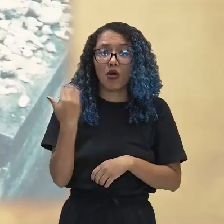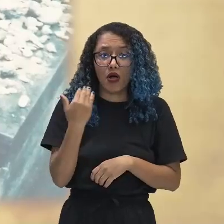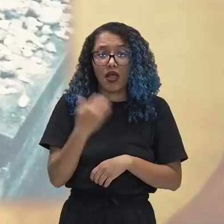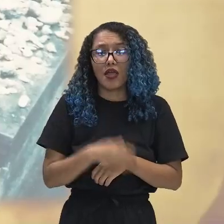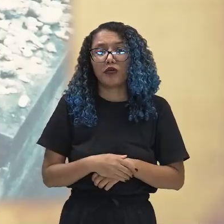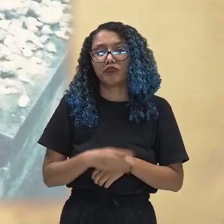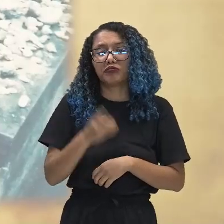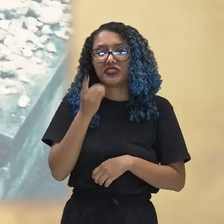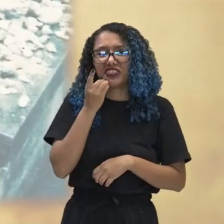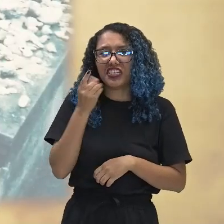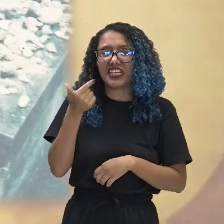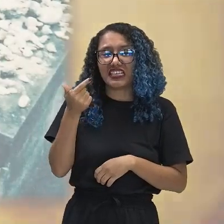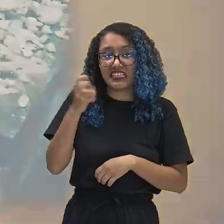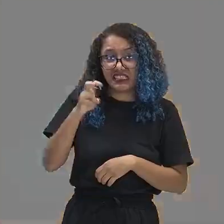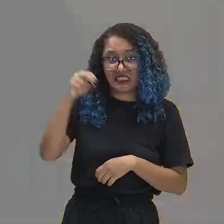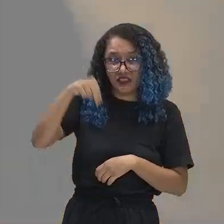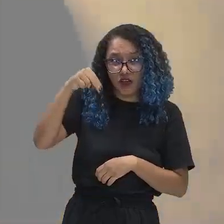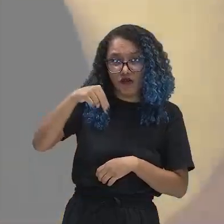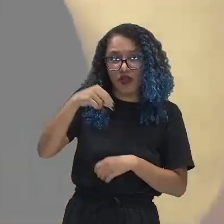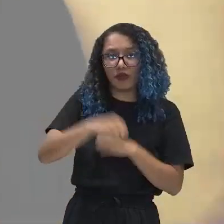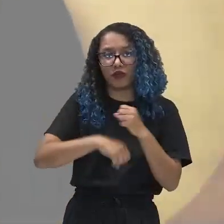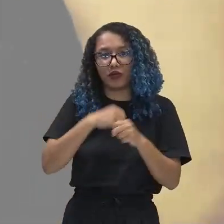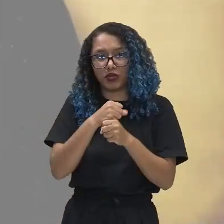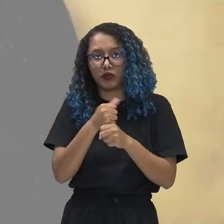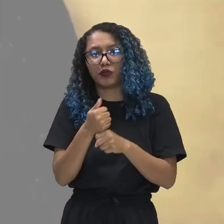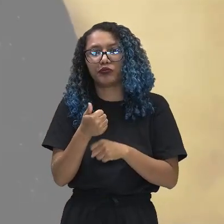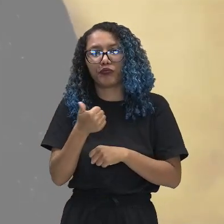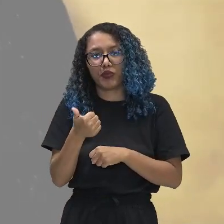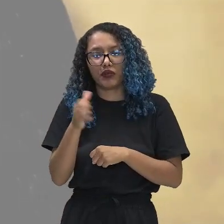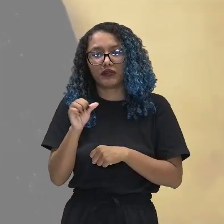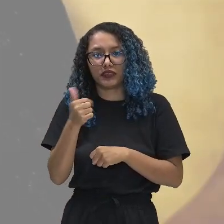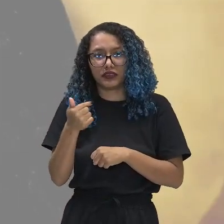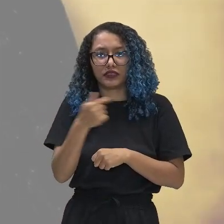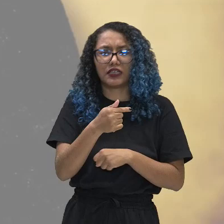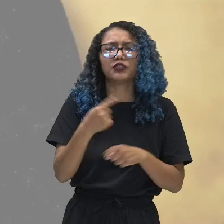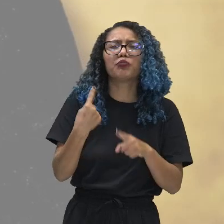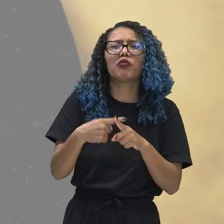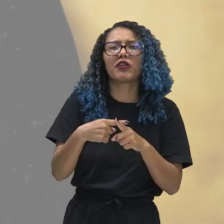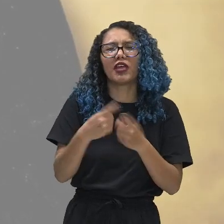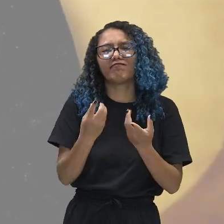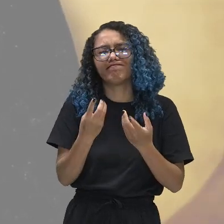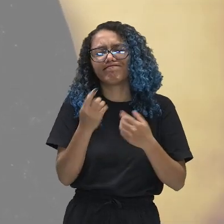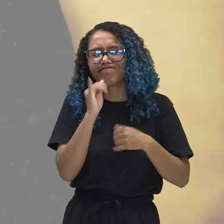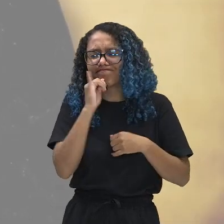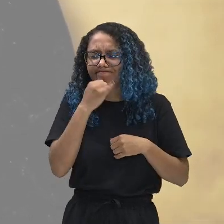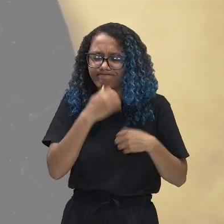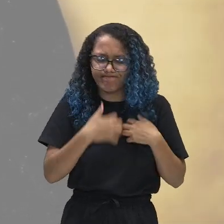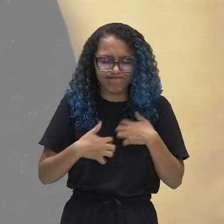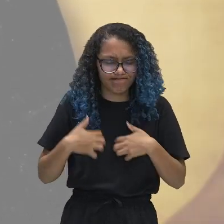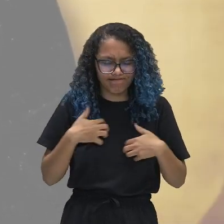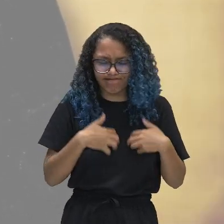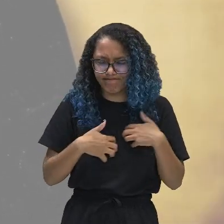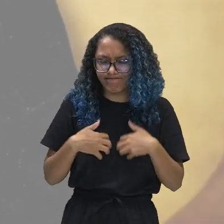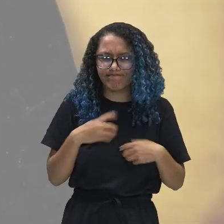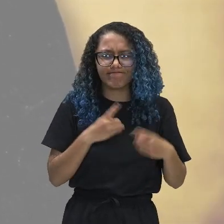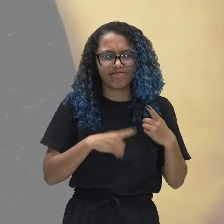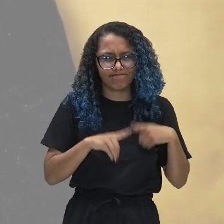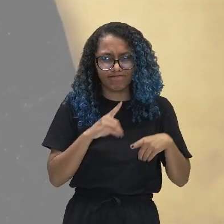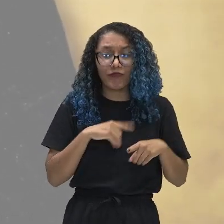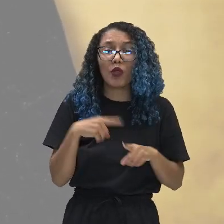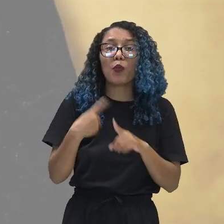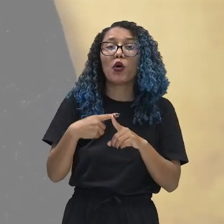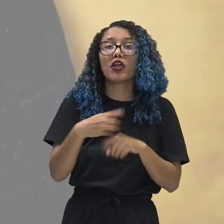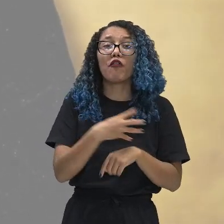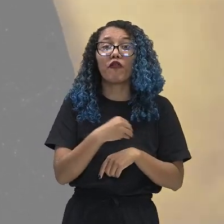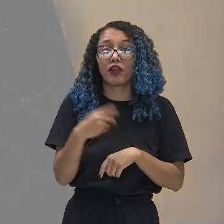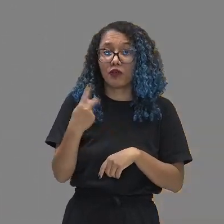de 1917, depois de ser acometido por uma profunda tristeza com a morte de seu filho durante a Primeira